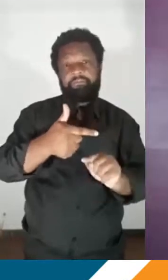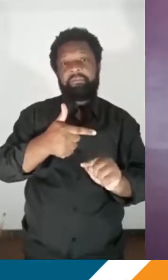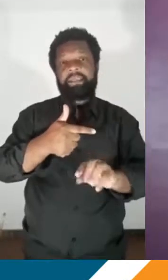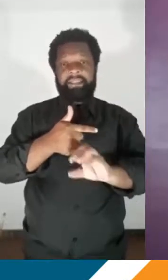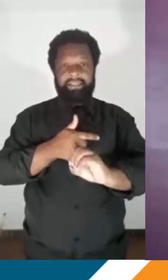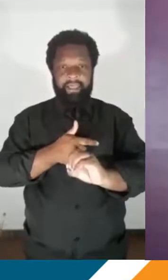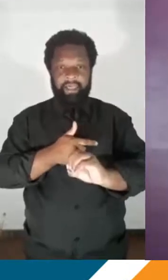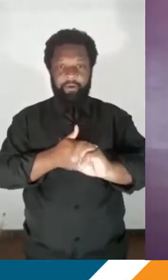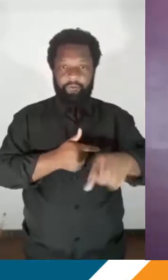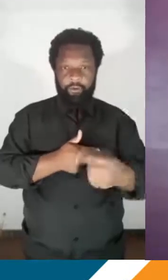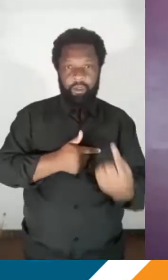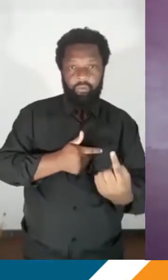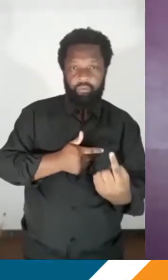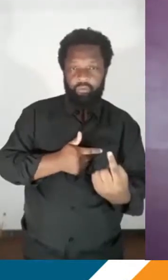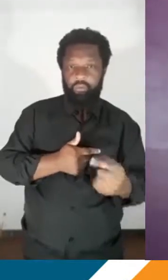para